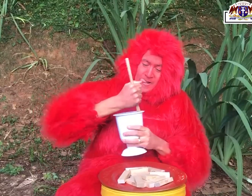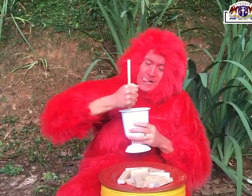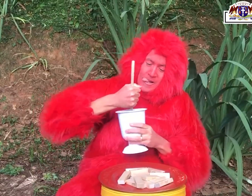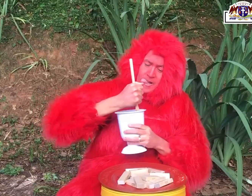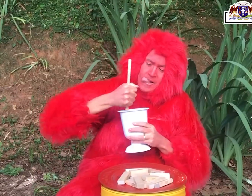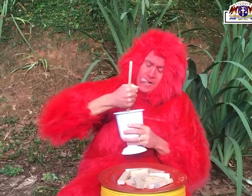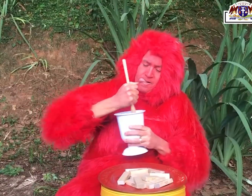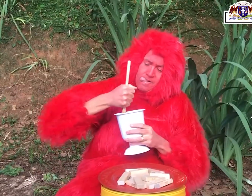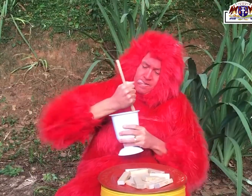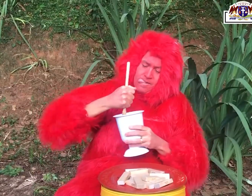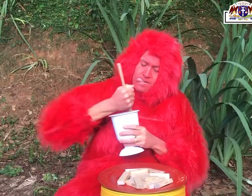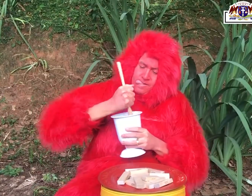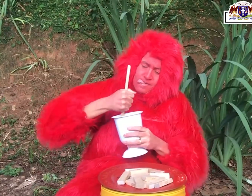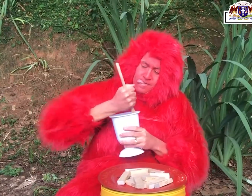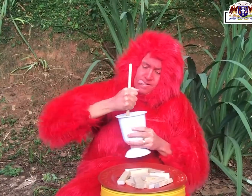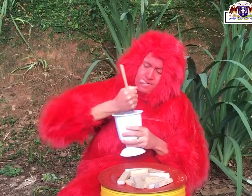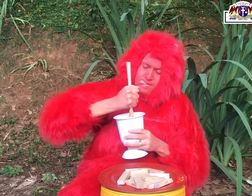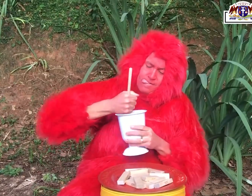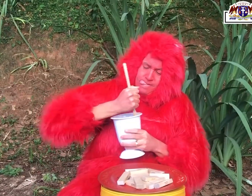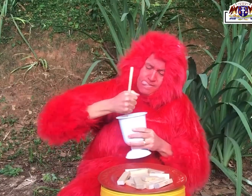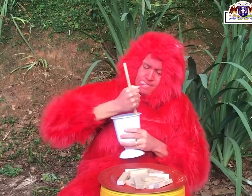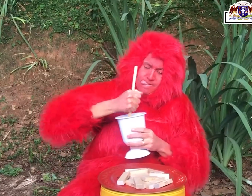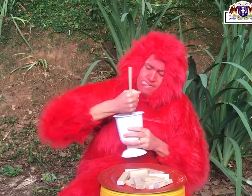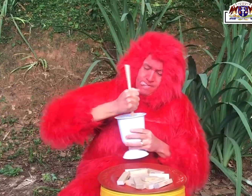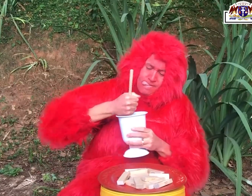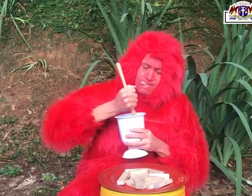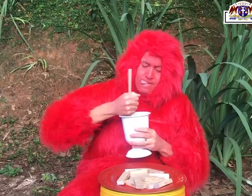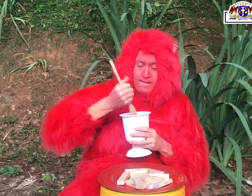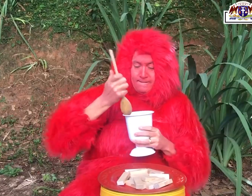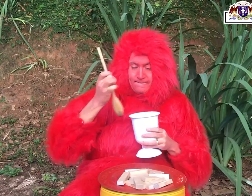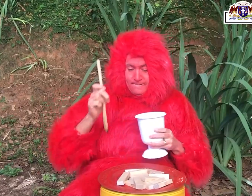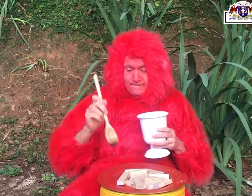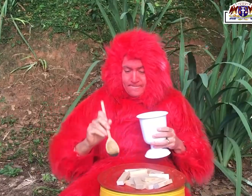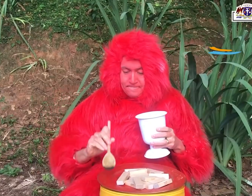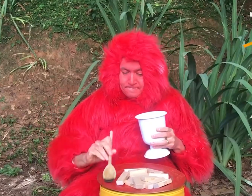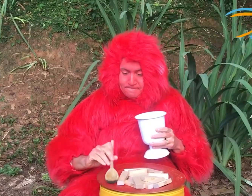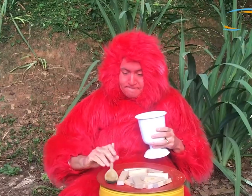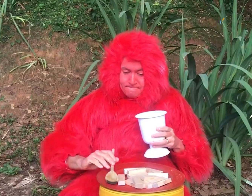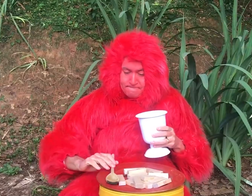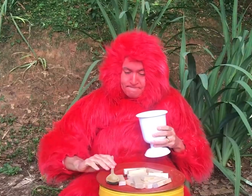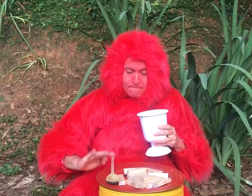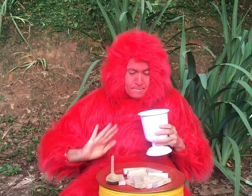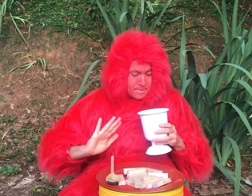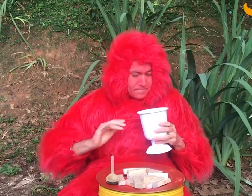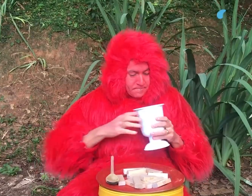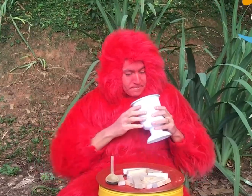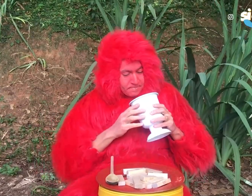Deixa eu mexer.